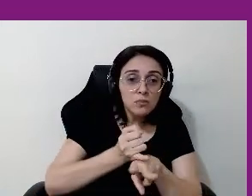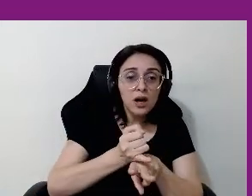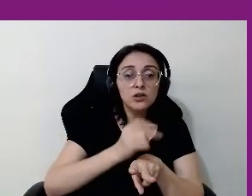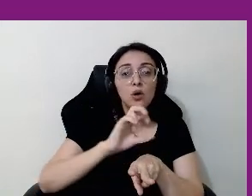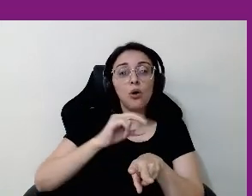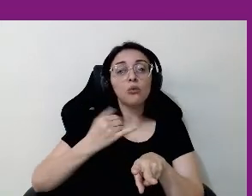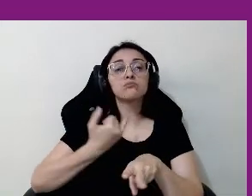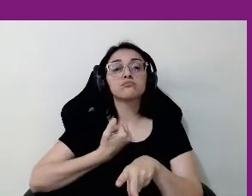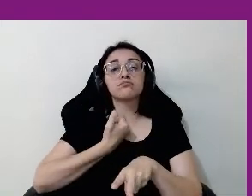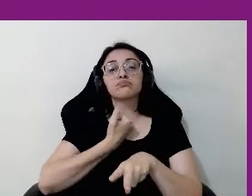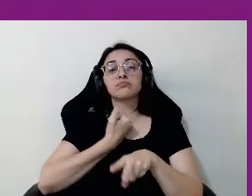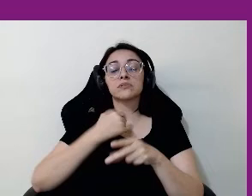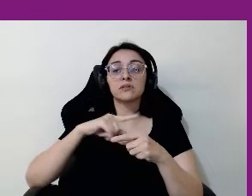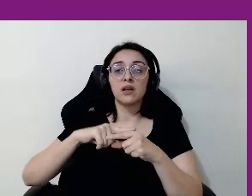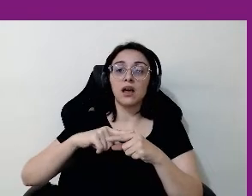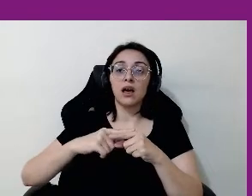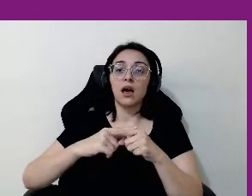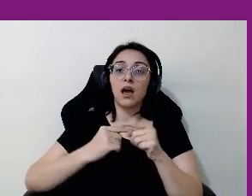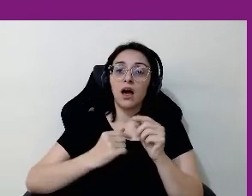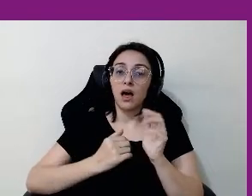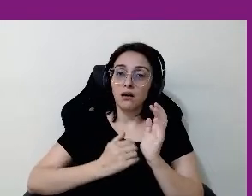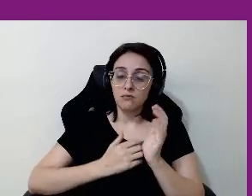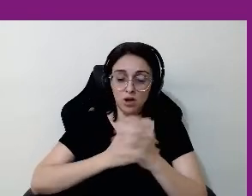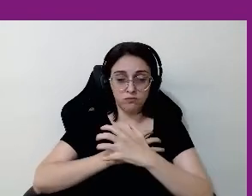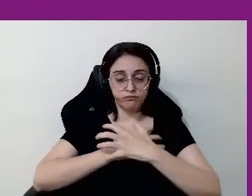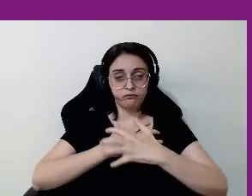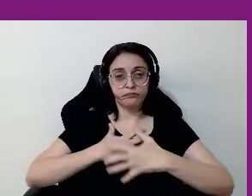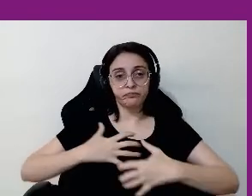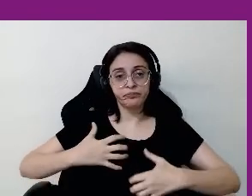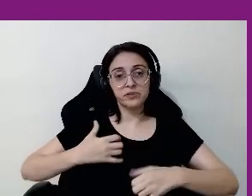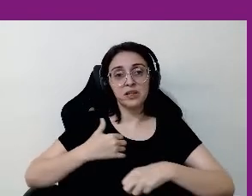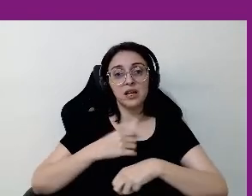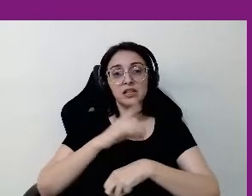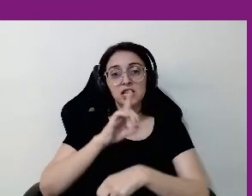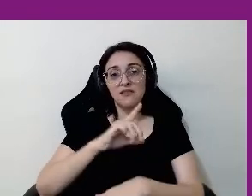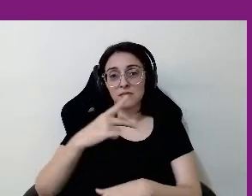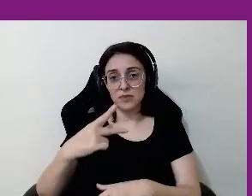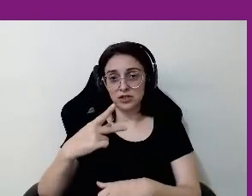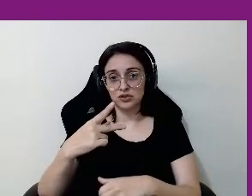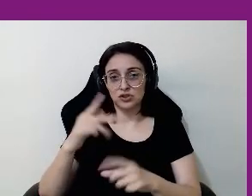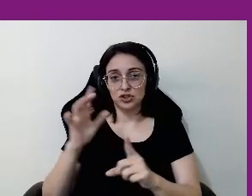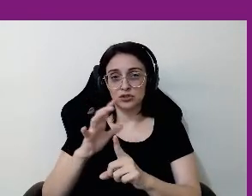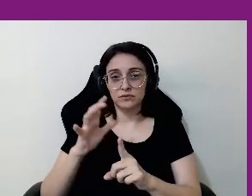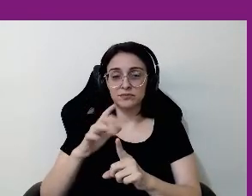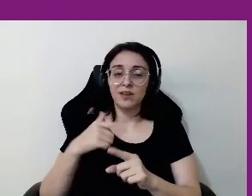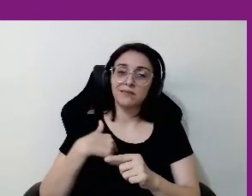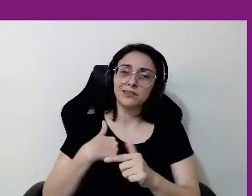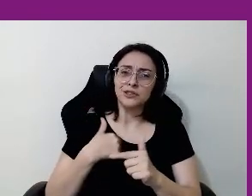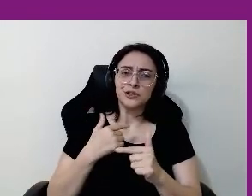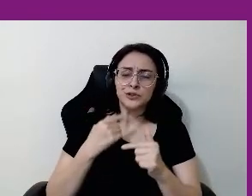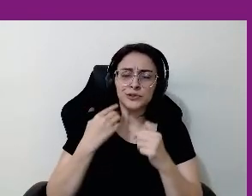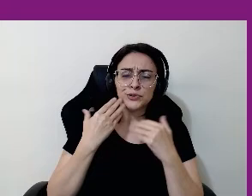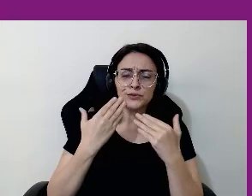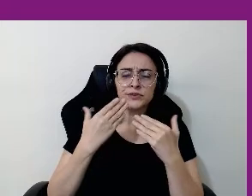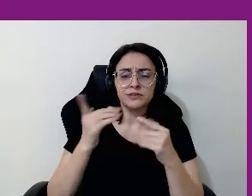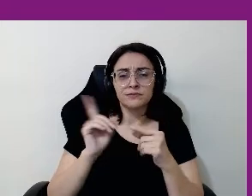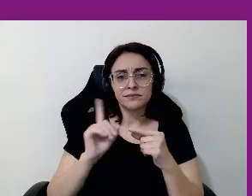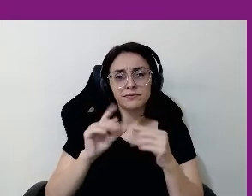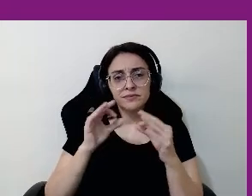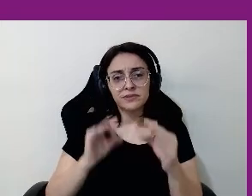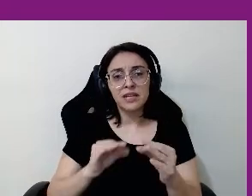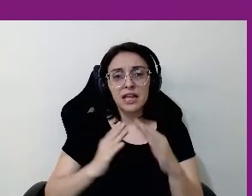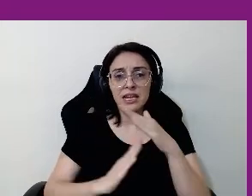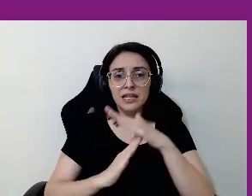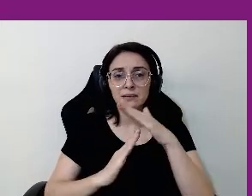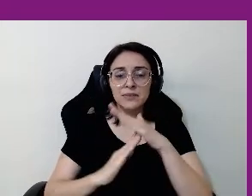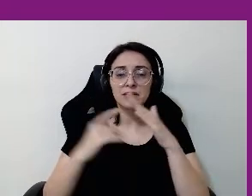a partir de aumento da força muscular. A driving pressure, a Carmen já falou, a gente não tem dúvida que tem que limitar, assim como tem que